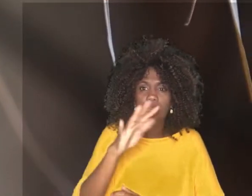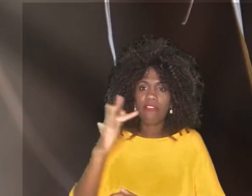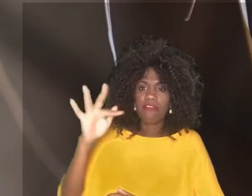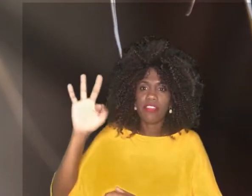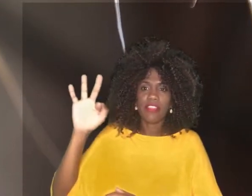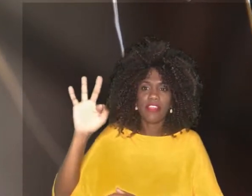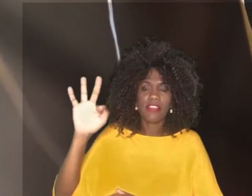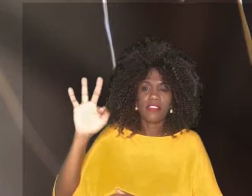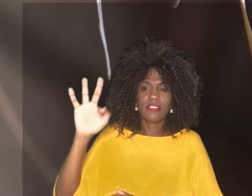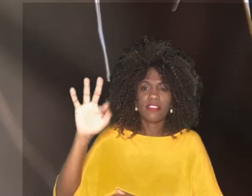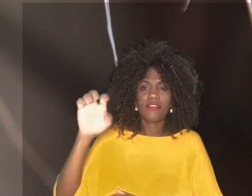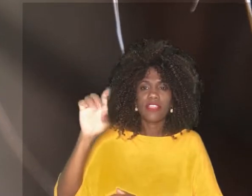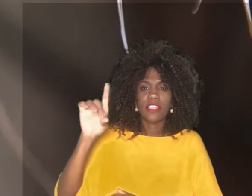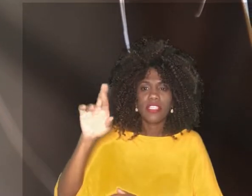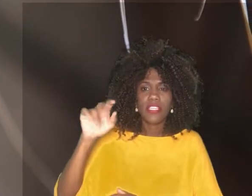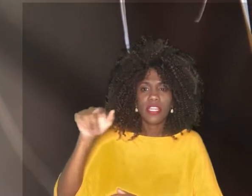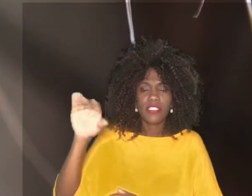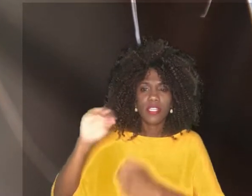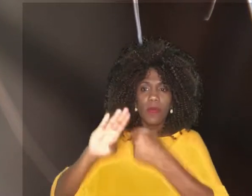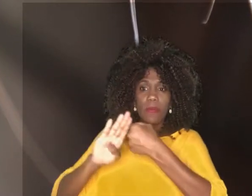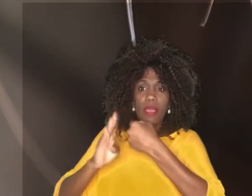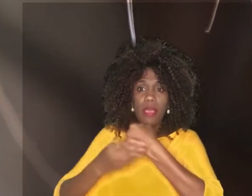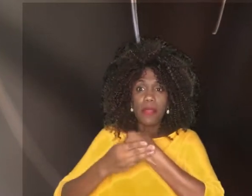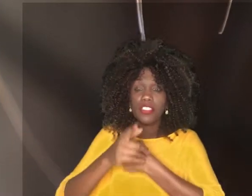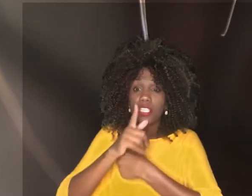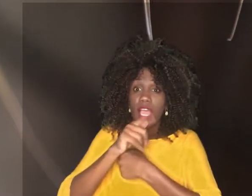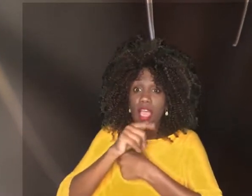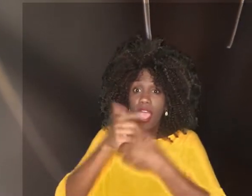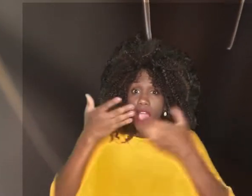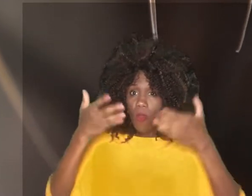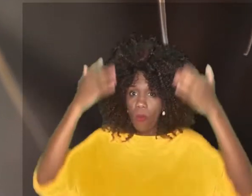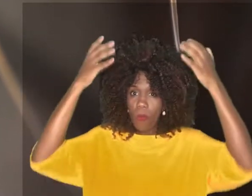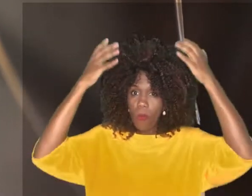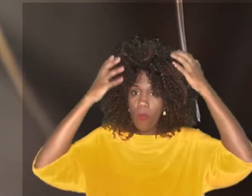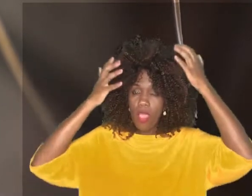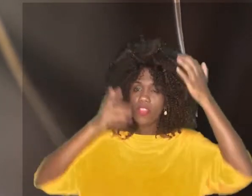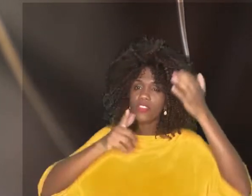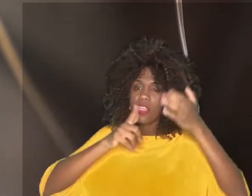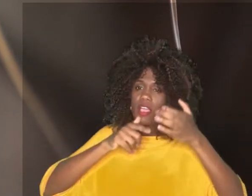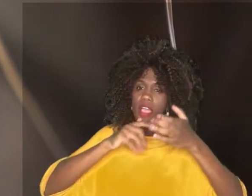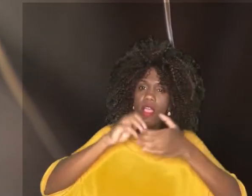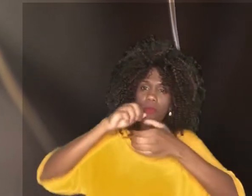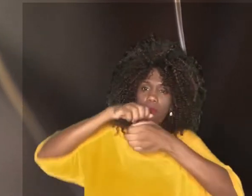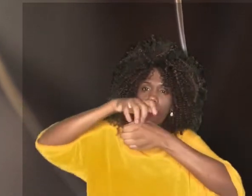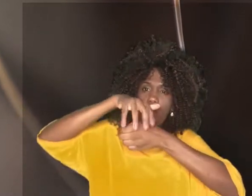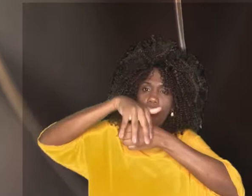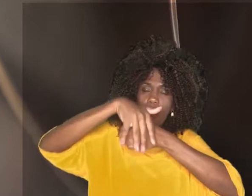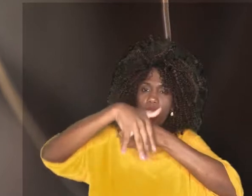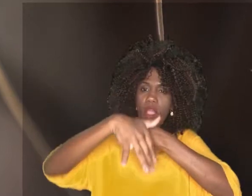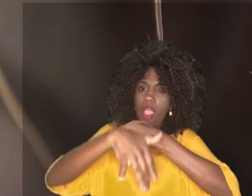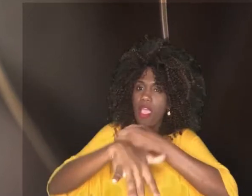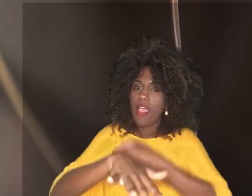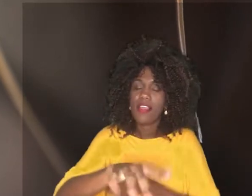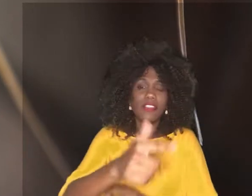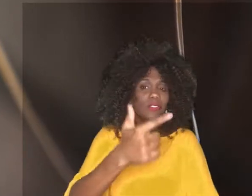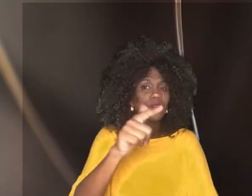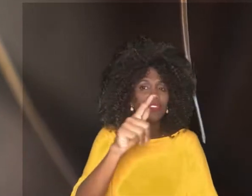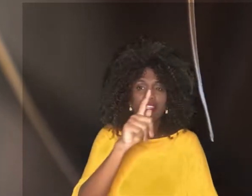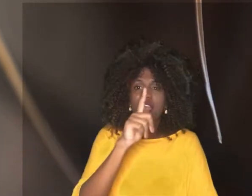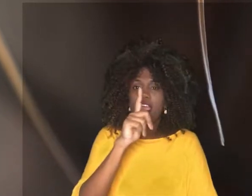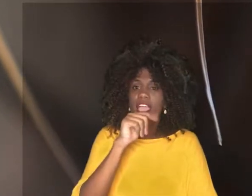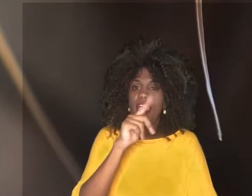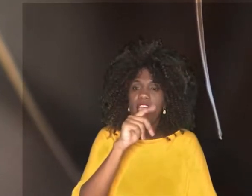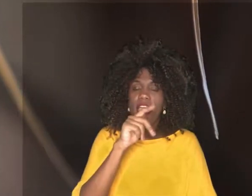federação. A gente carregava água, porque tinha um chafariz, né? E não tinha água encanada